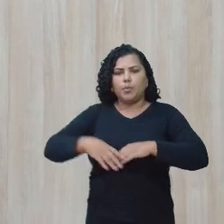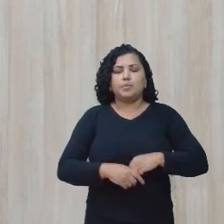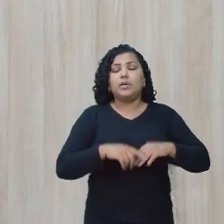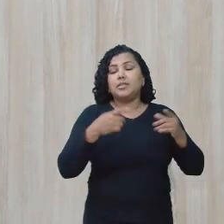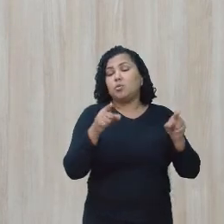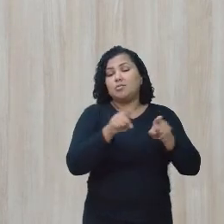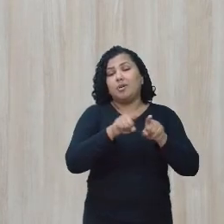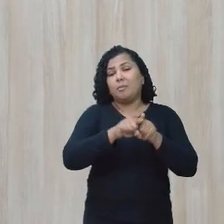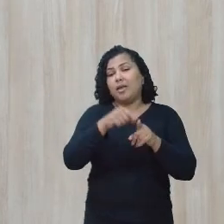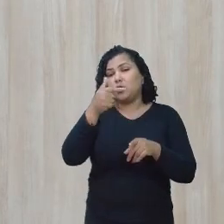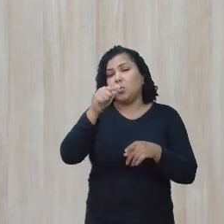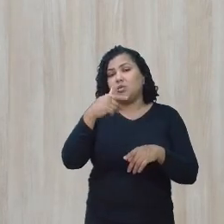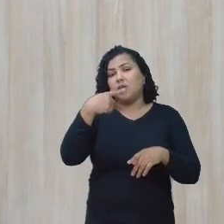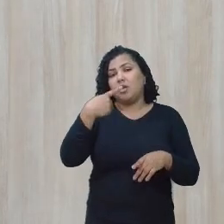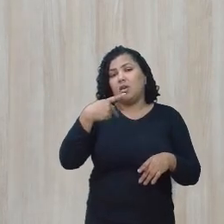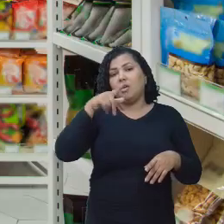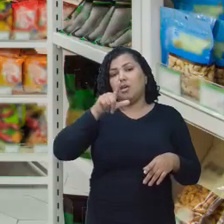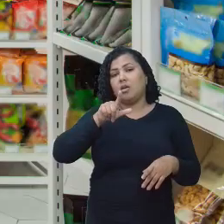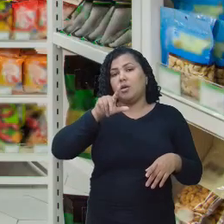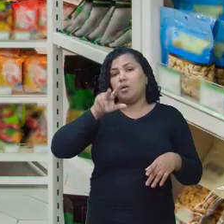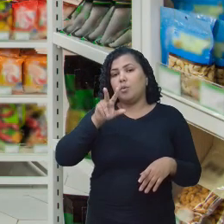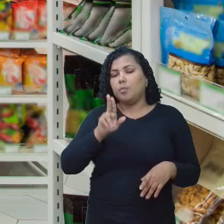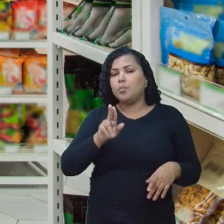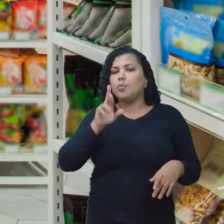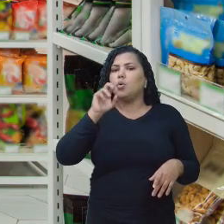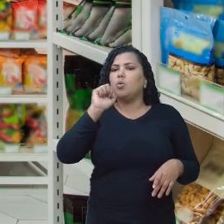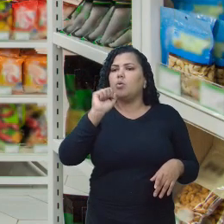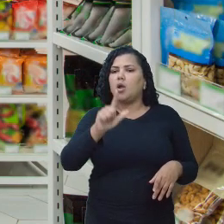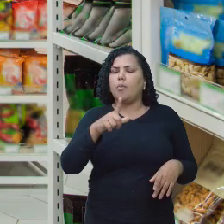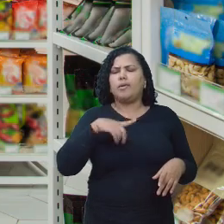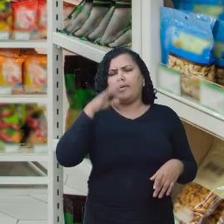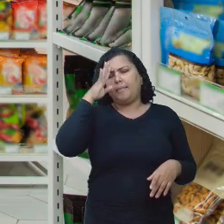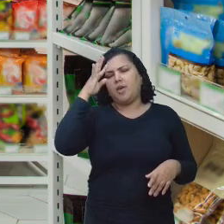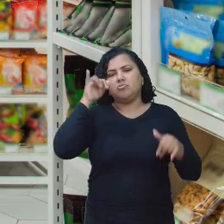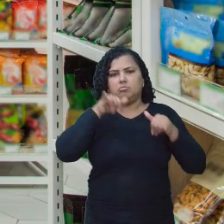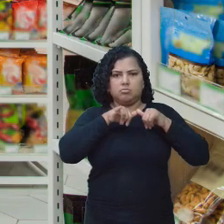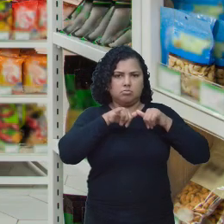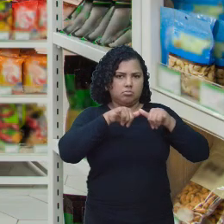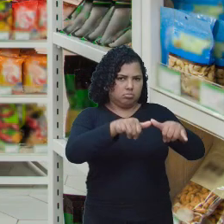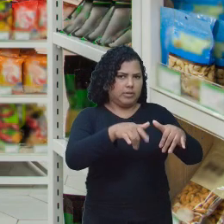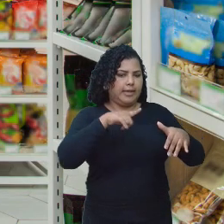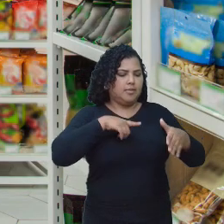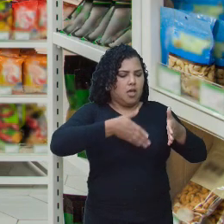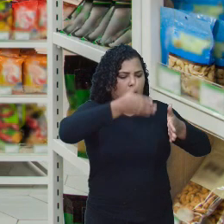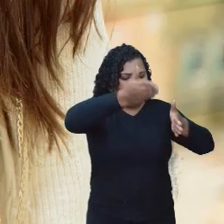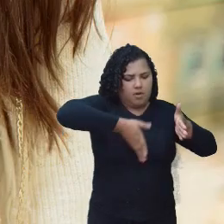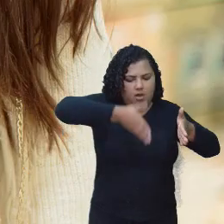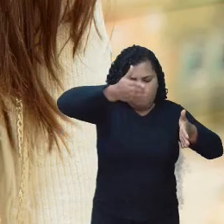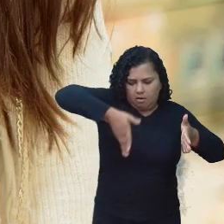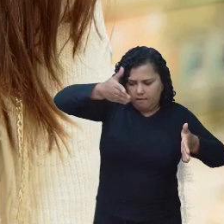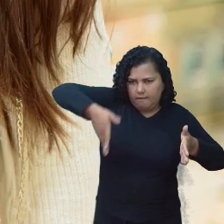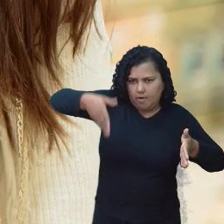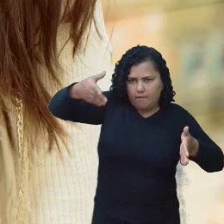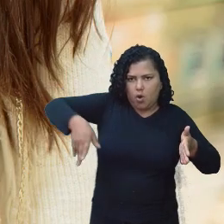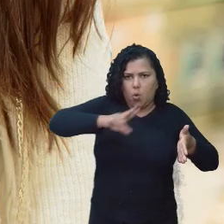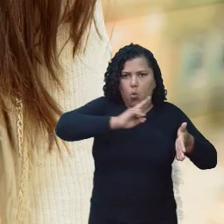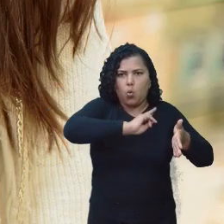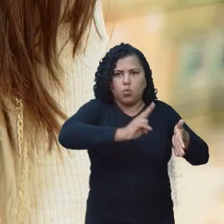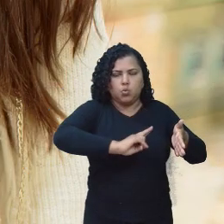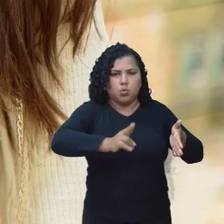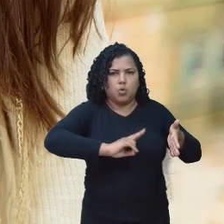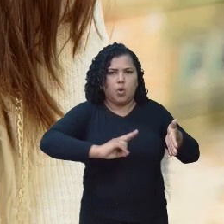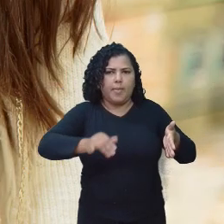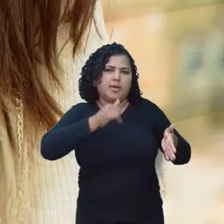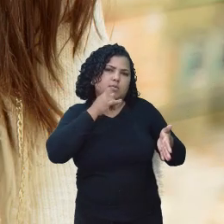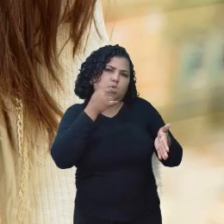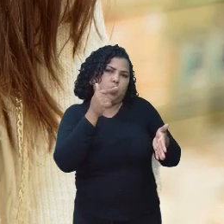não tem plural. Como, por exemplo, ó, observem, imagine um supermercado, que tem várias seções. O nome de muitas seções